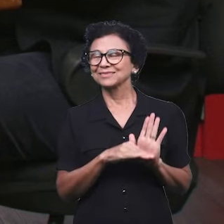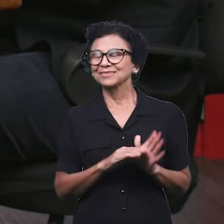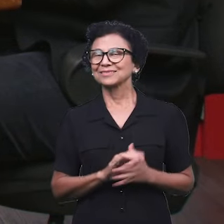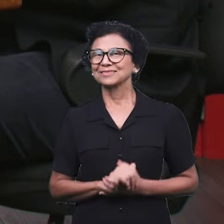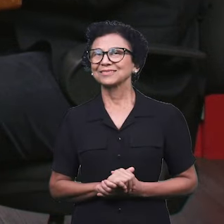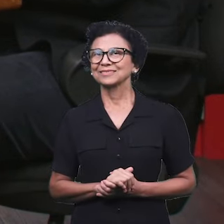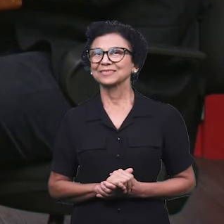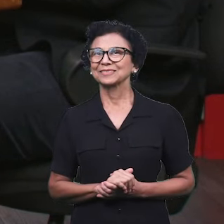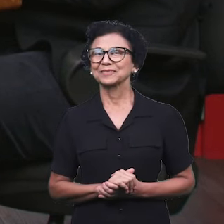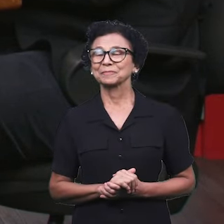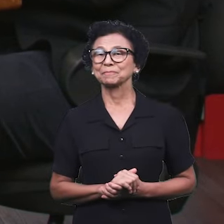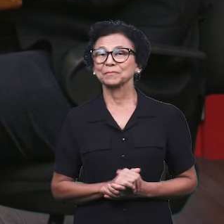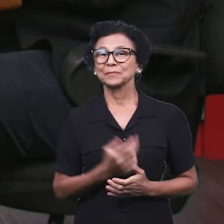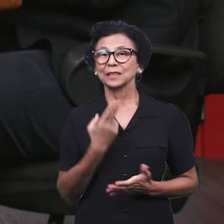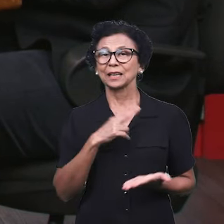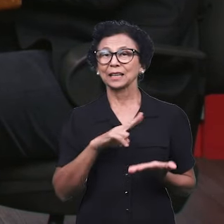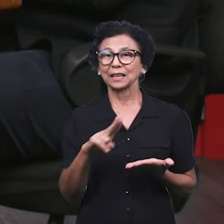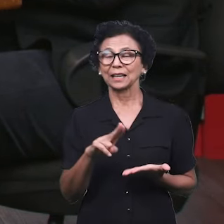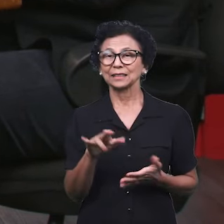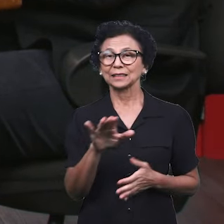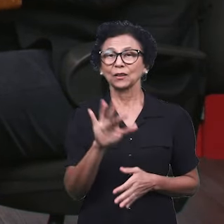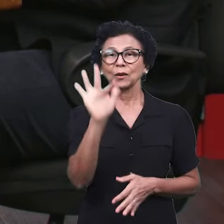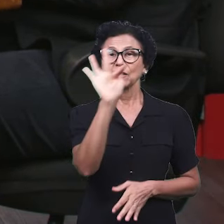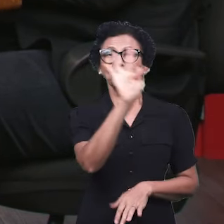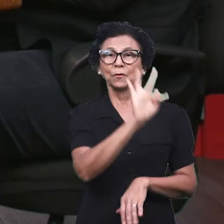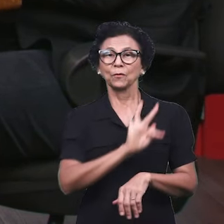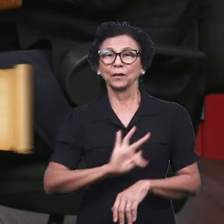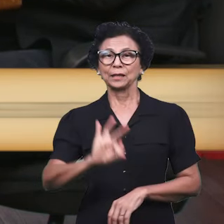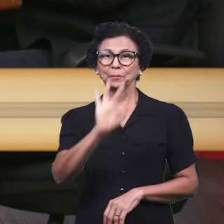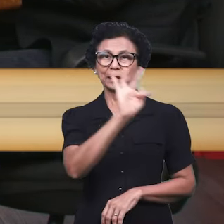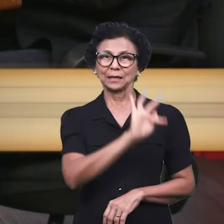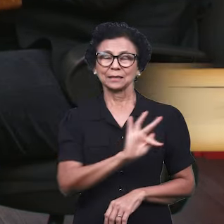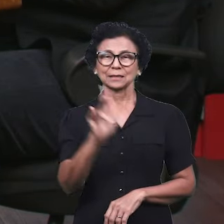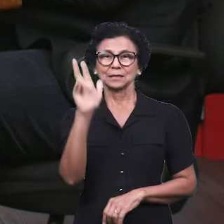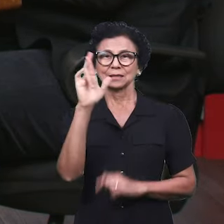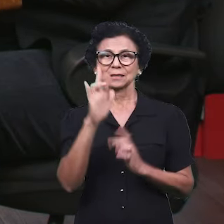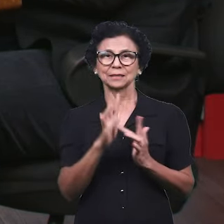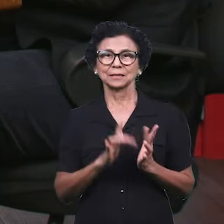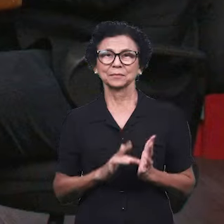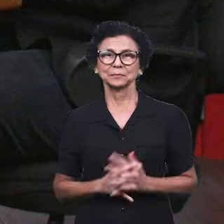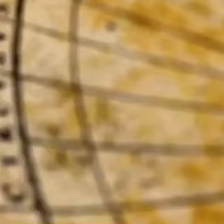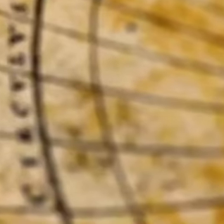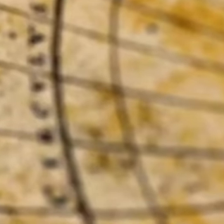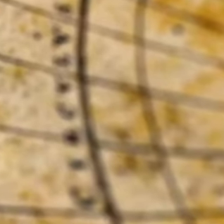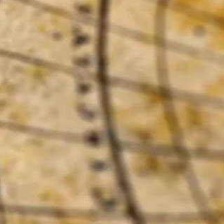começar com a carta aos Filipenses. Muito bom. Amém. Paz do Senhor a todos.